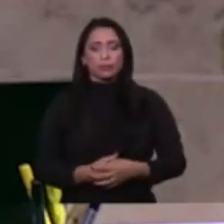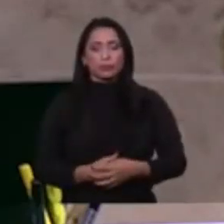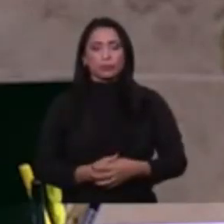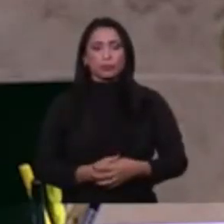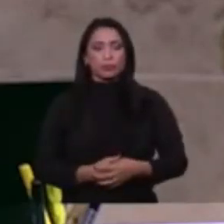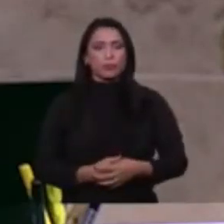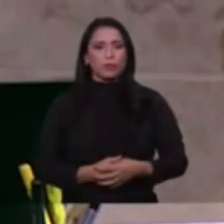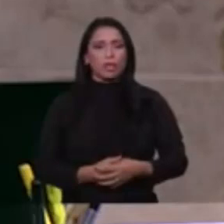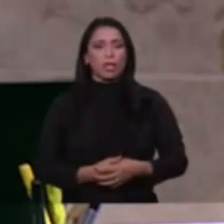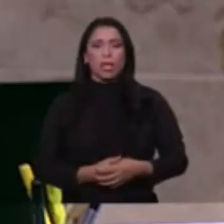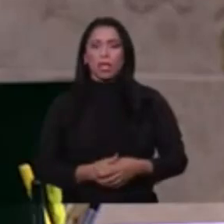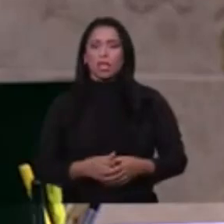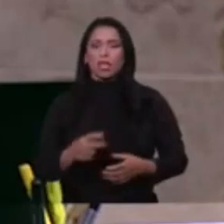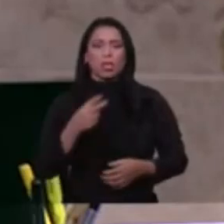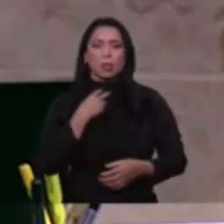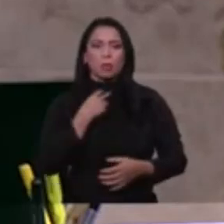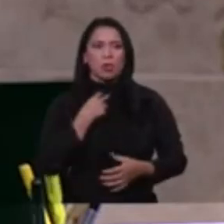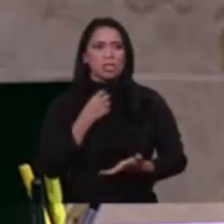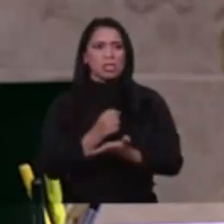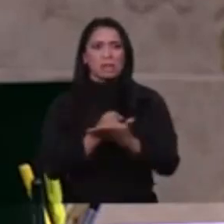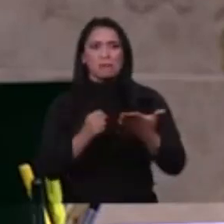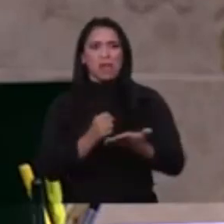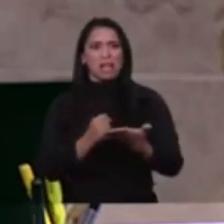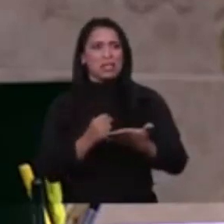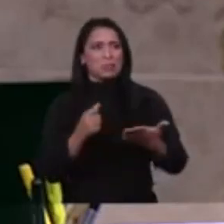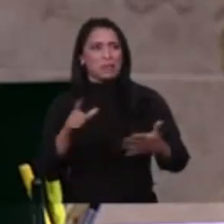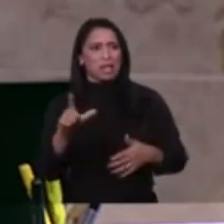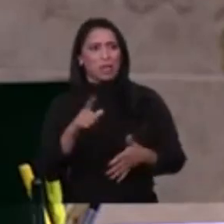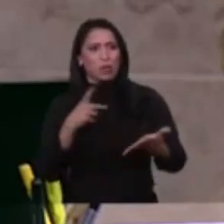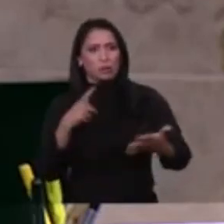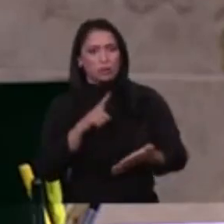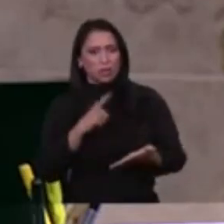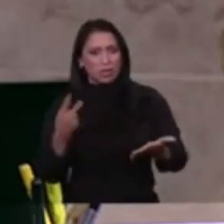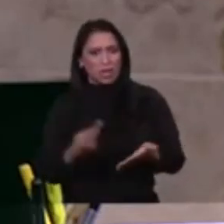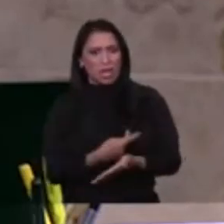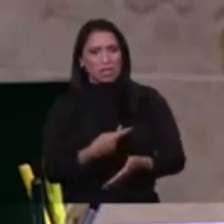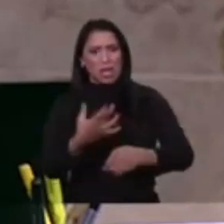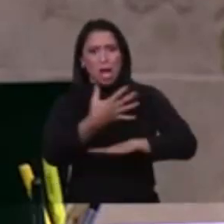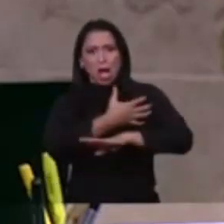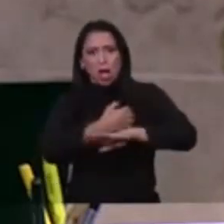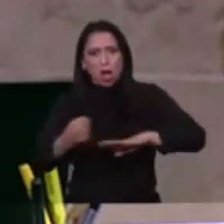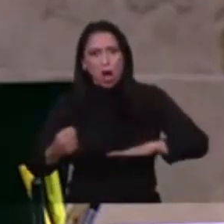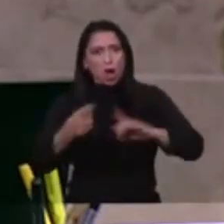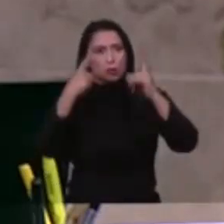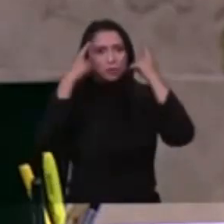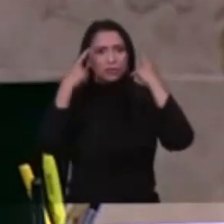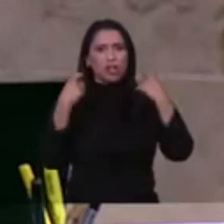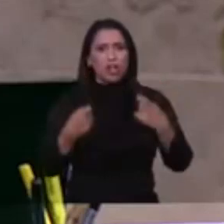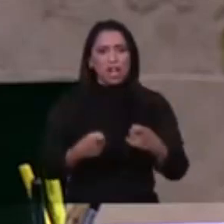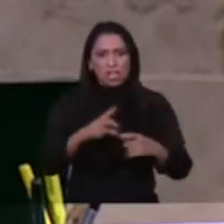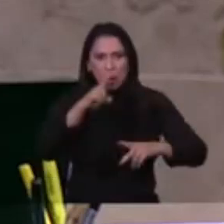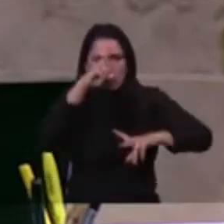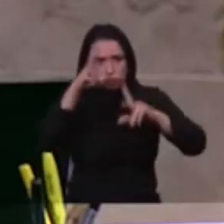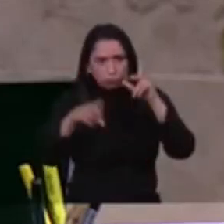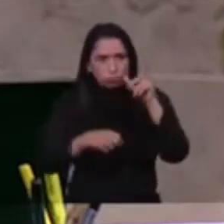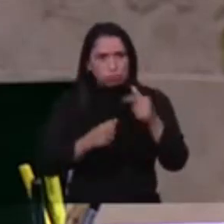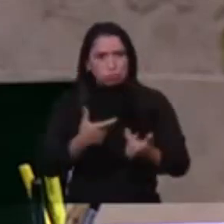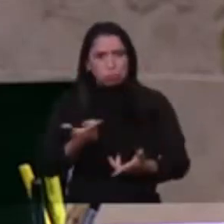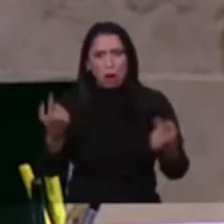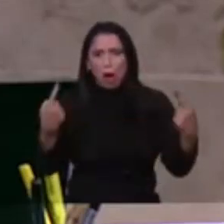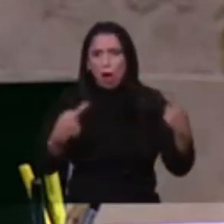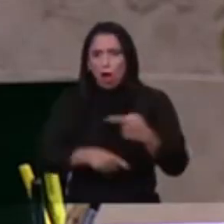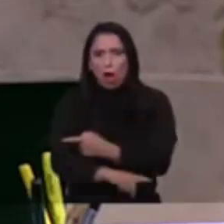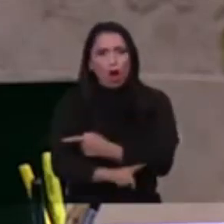alicerce para o cometimento de ações violentas, golpistas e intolerantes, apartadas de qualquer